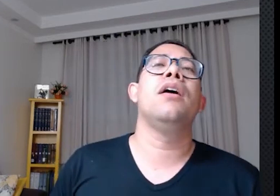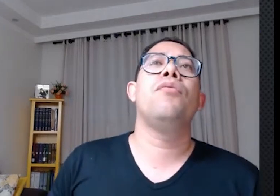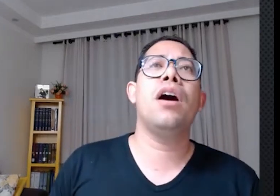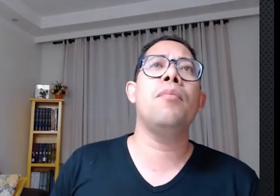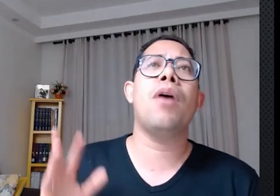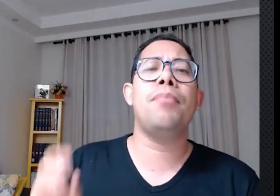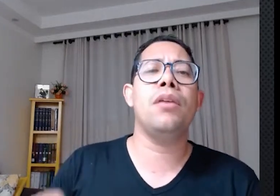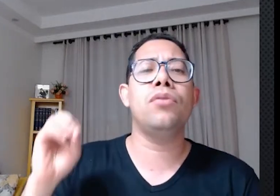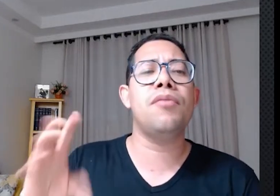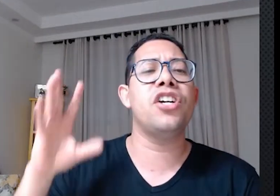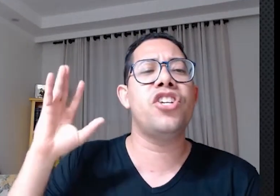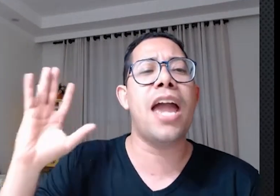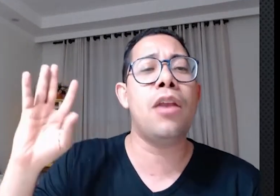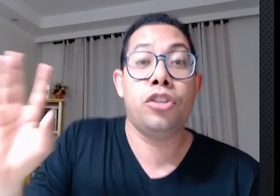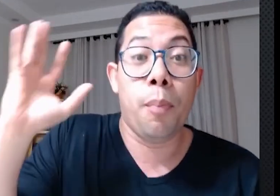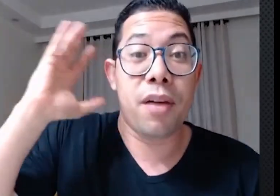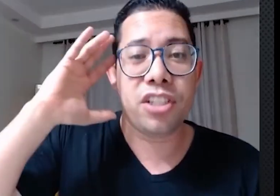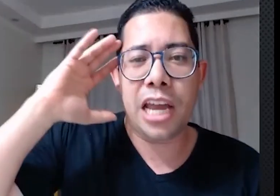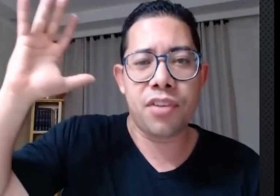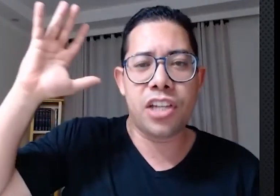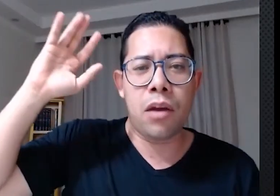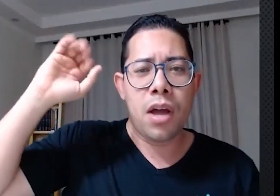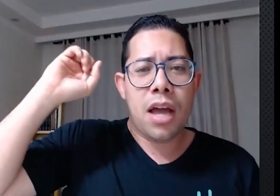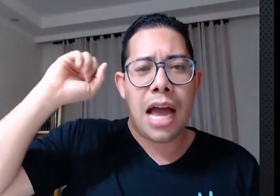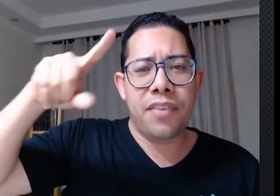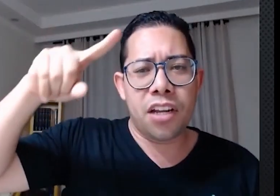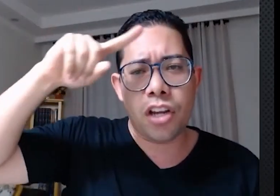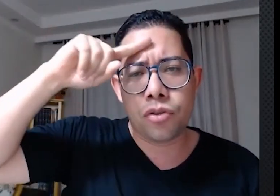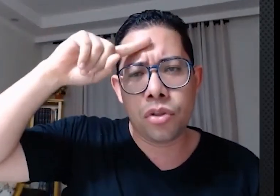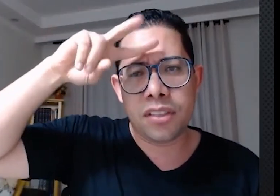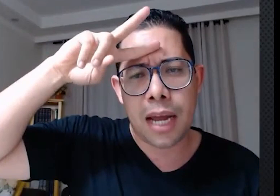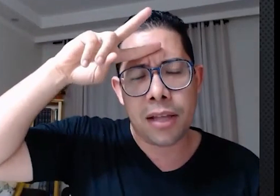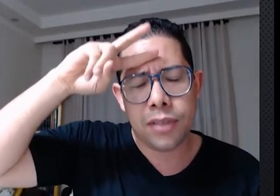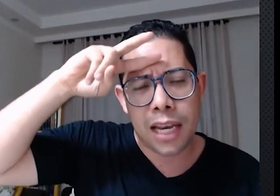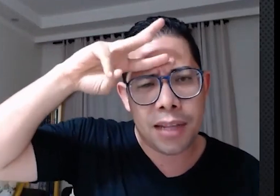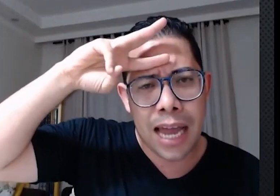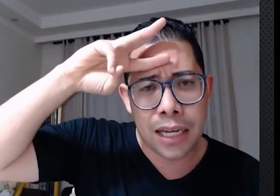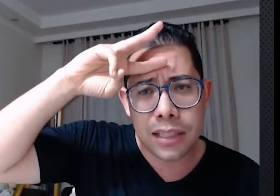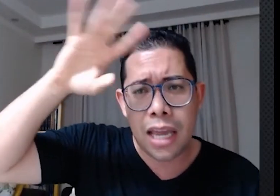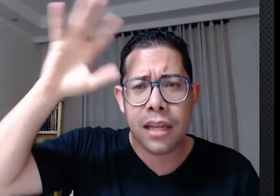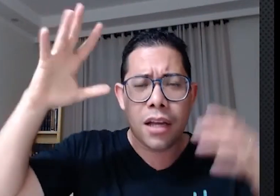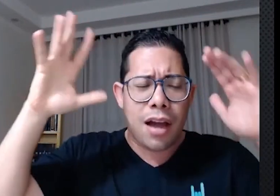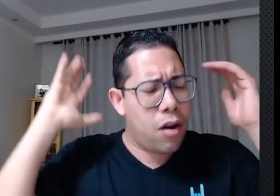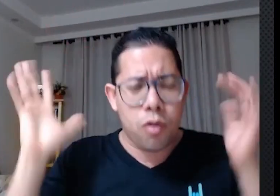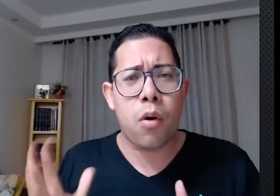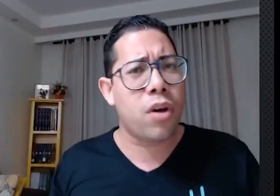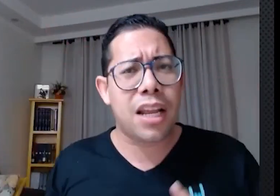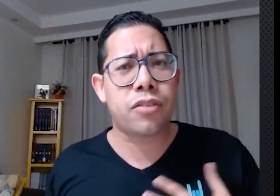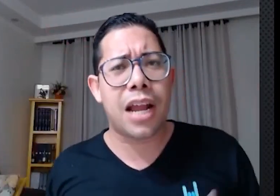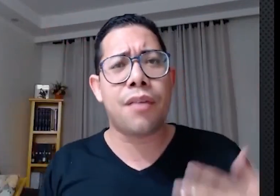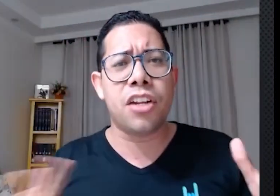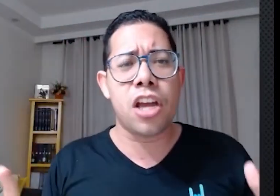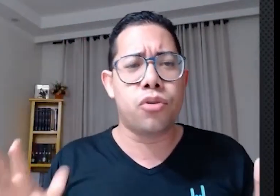olha, vamos abrir no Evangelho, Evangelho, a vida de Jesus, ensinamento dele, milagre dele, alguma